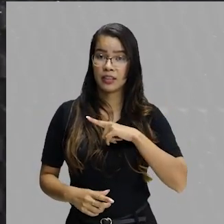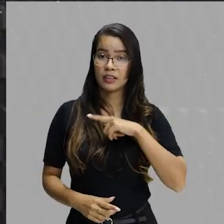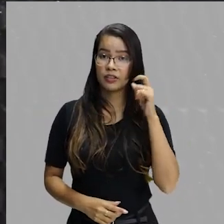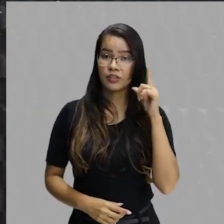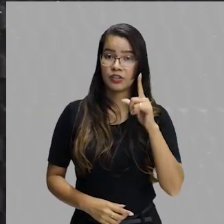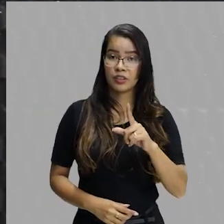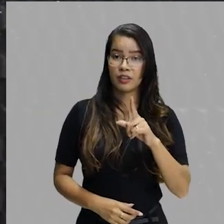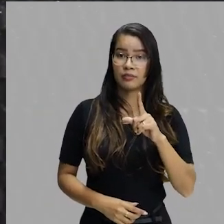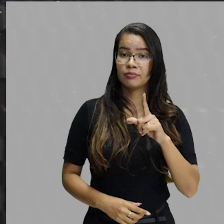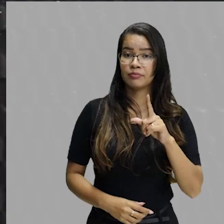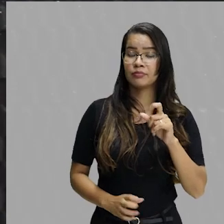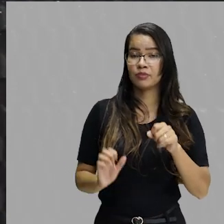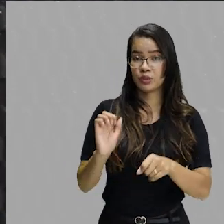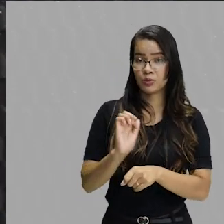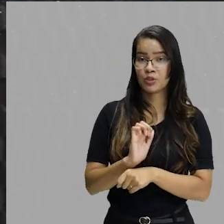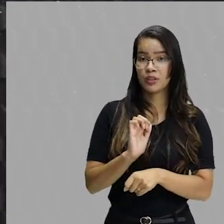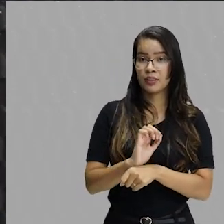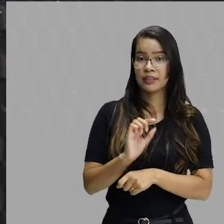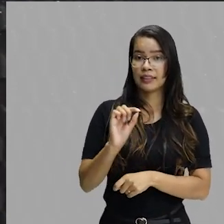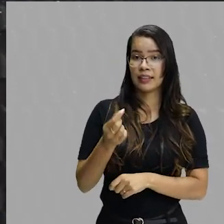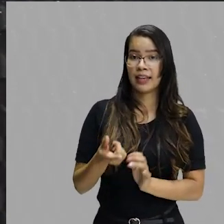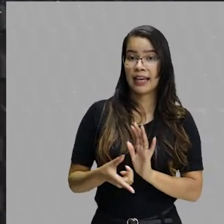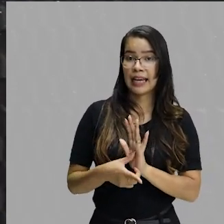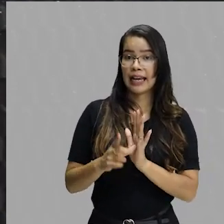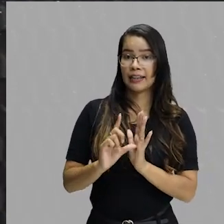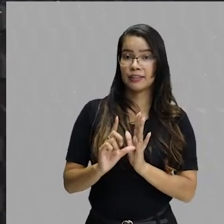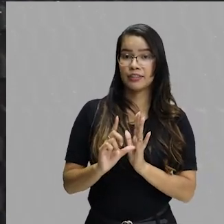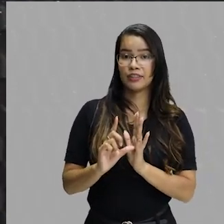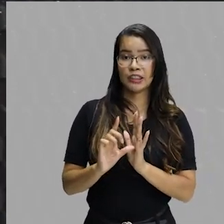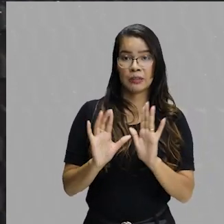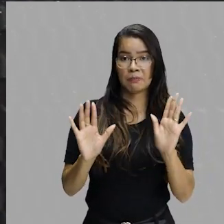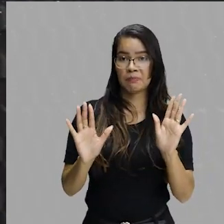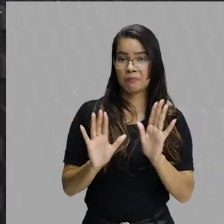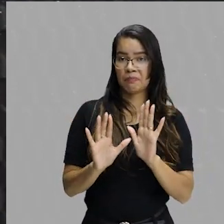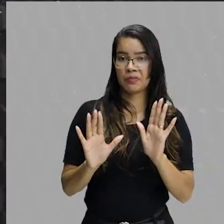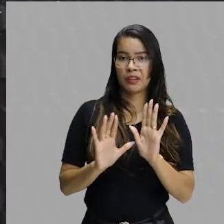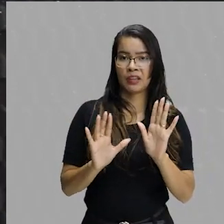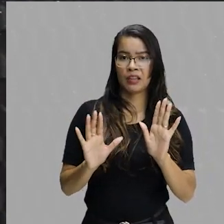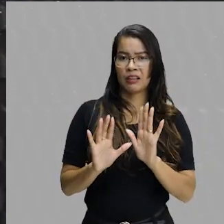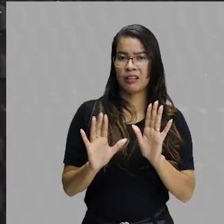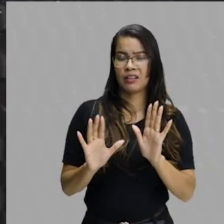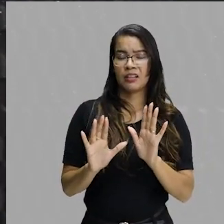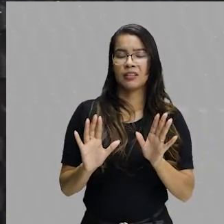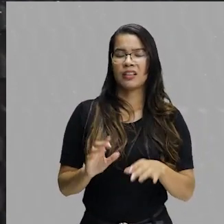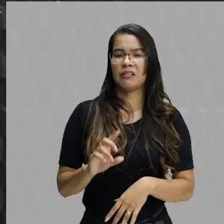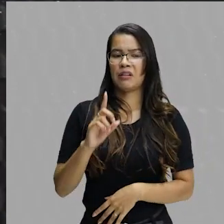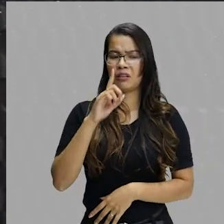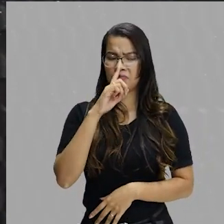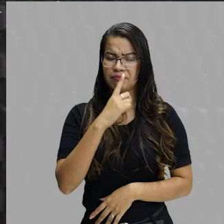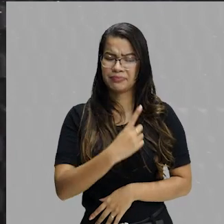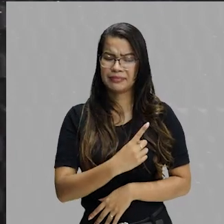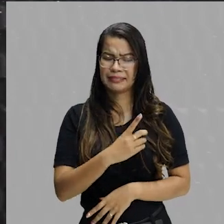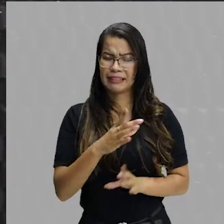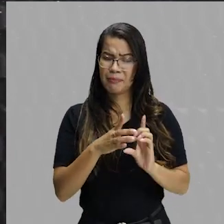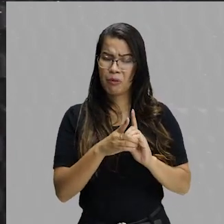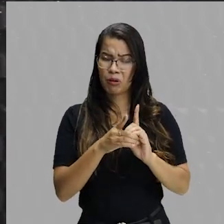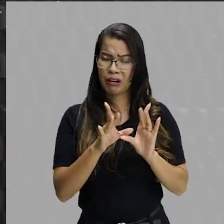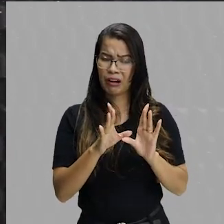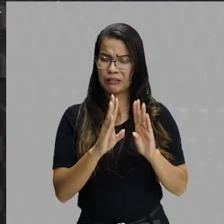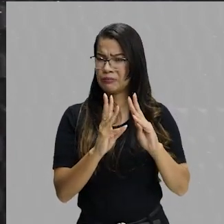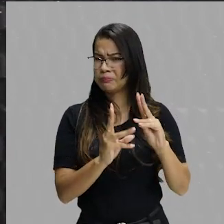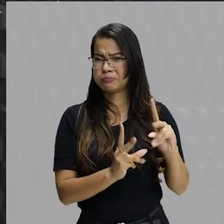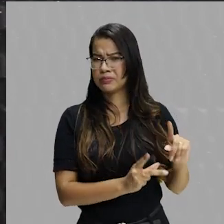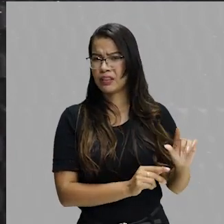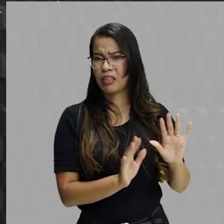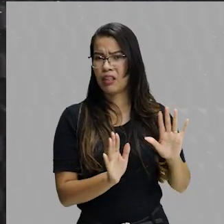de um Estado que é antidemocrático, um Estado que é autoritário, um Estado que é